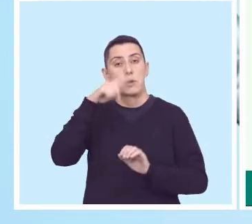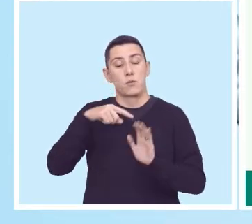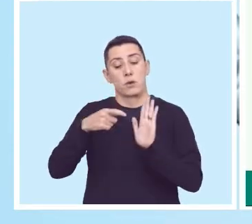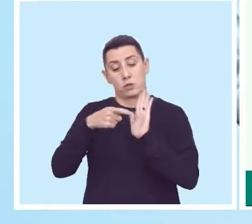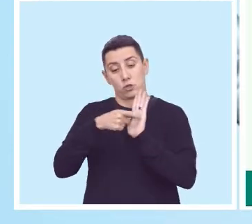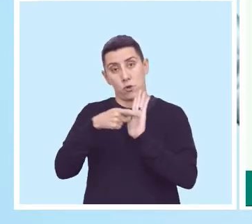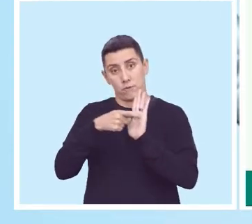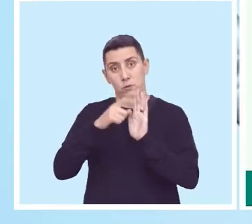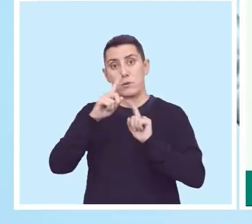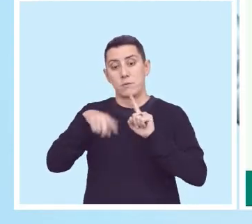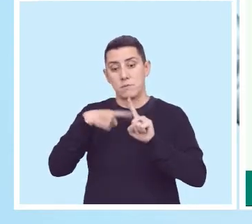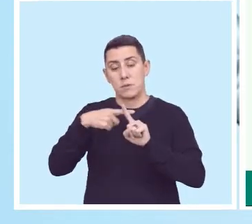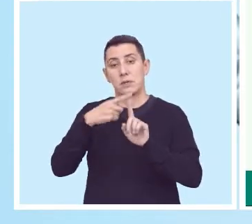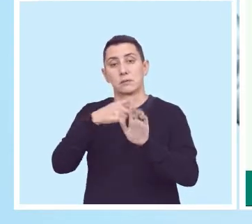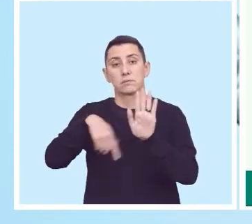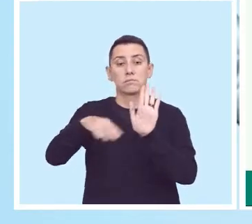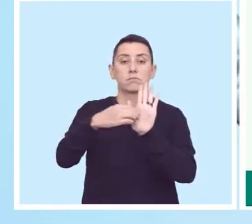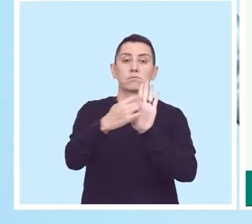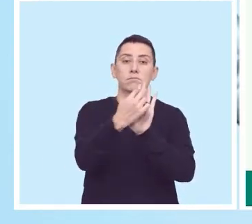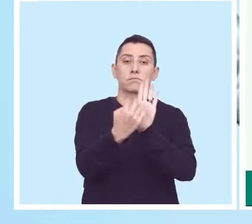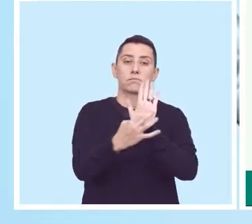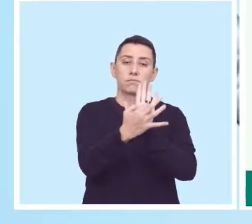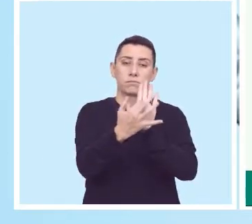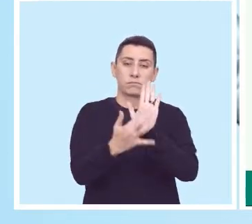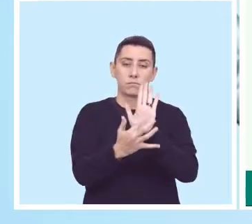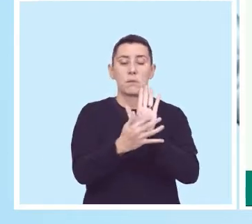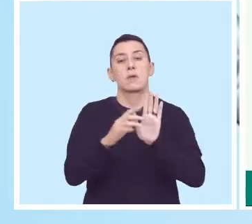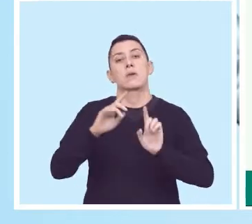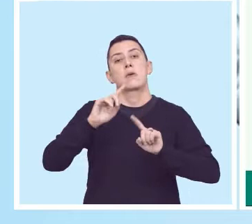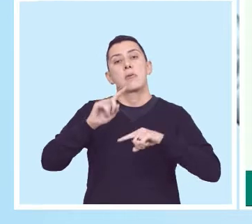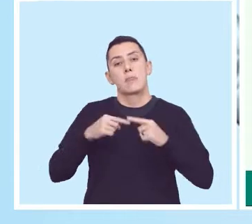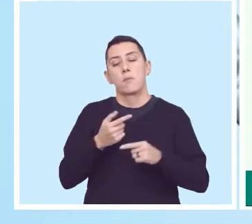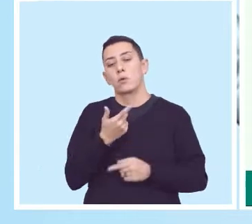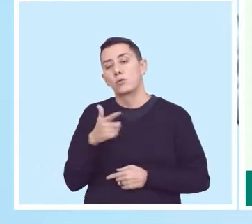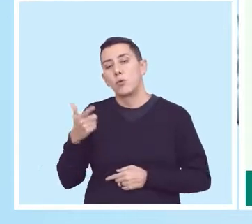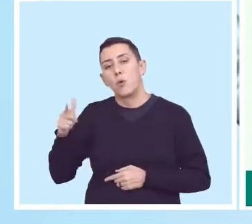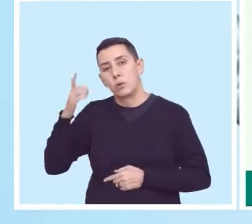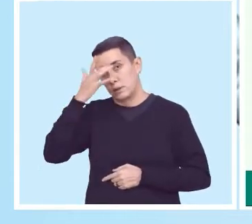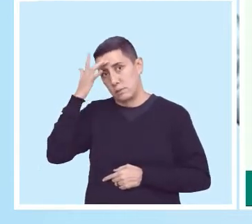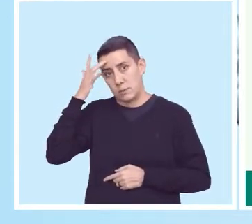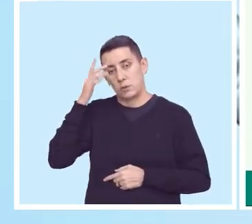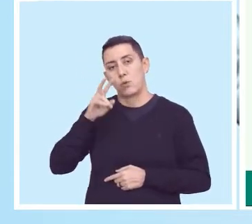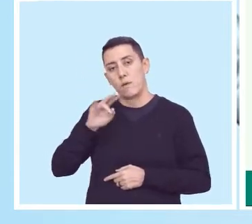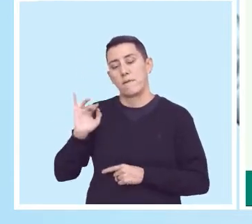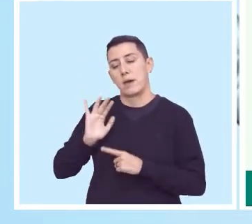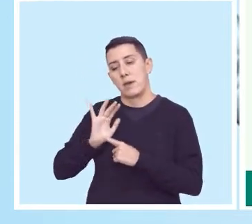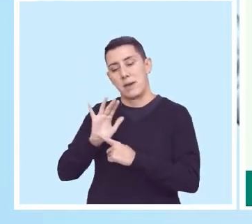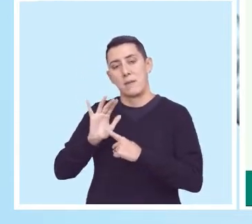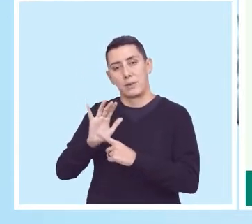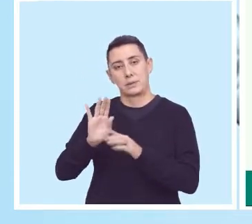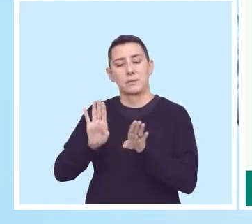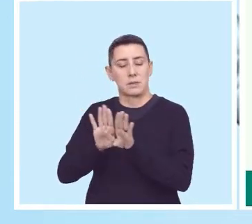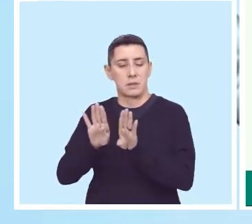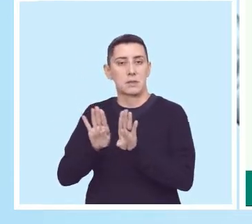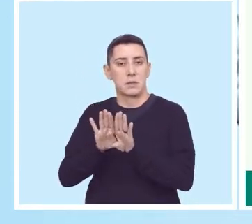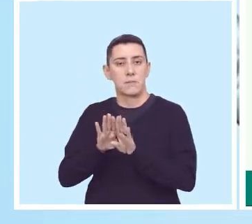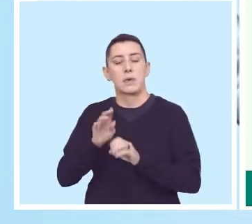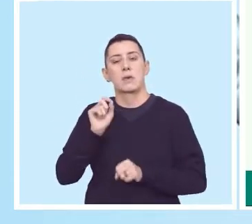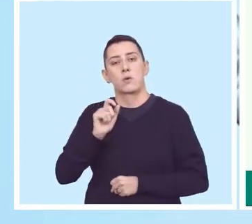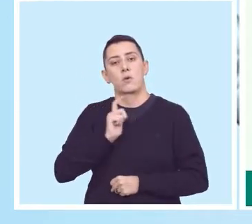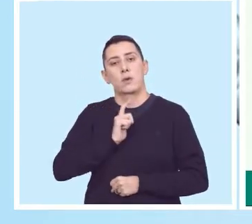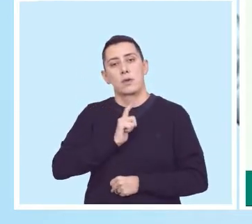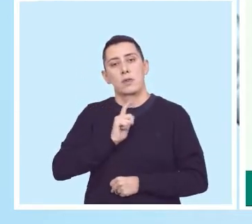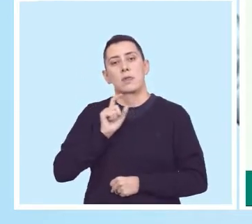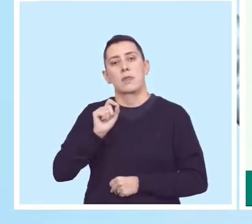aí depois nós entramos com outros pesquisadores que vão participar aqui dessa apresentação também, na parte mais